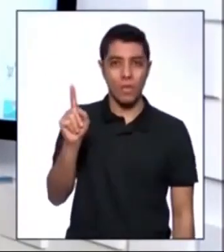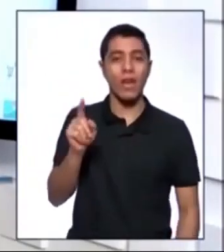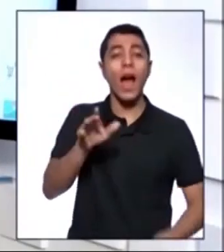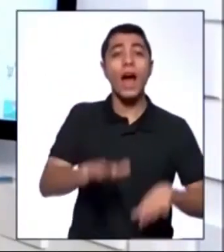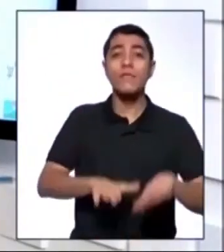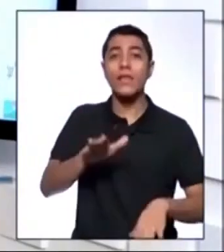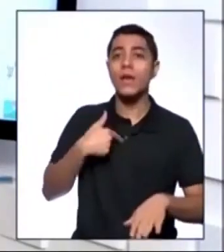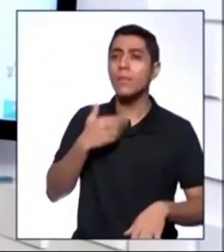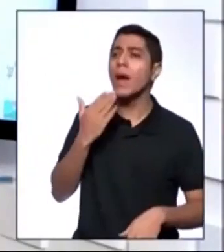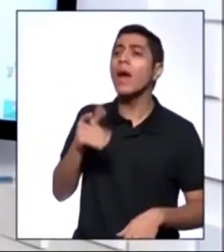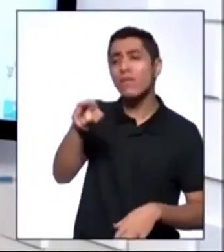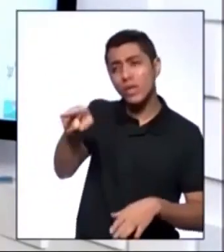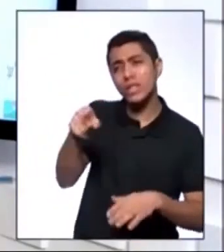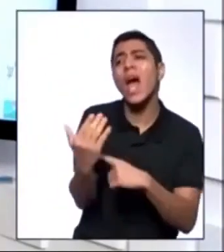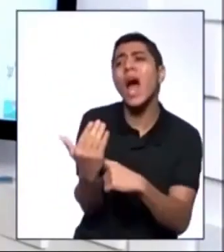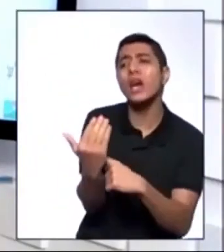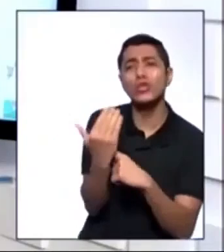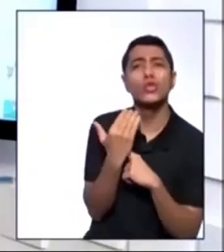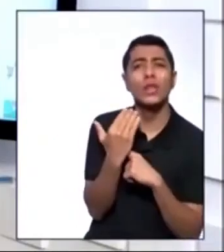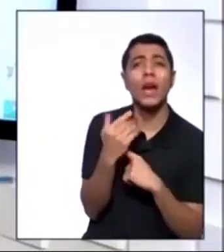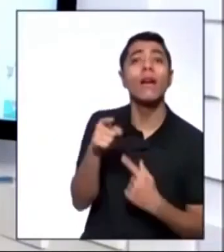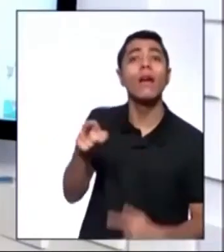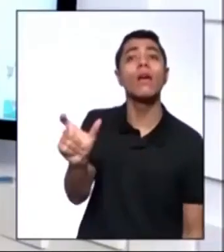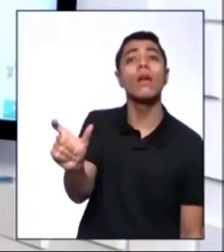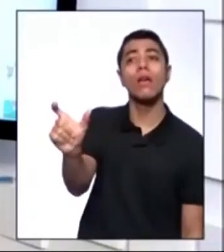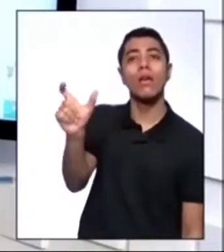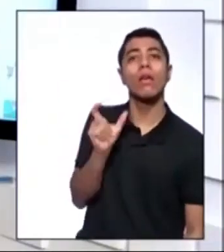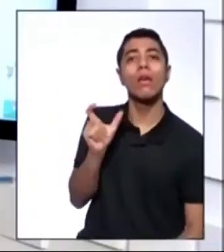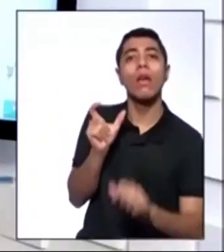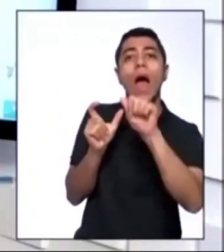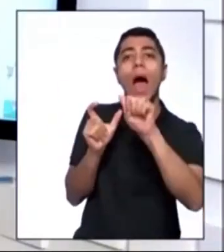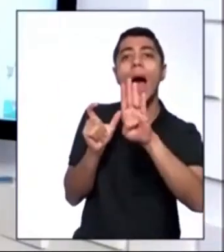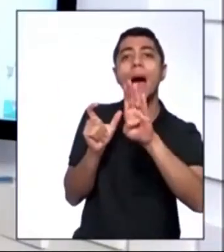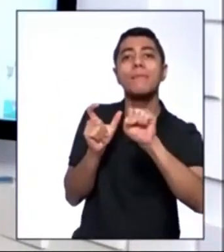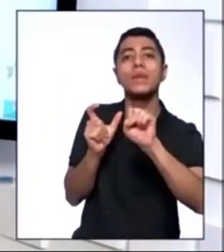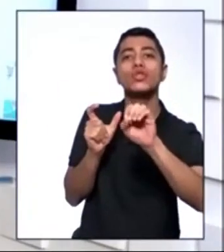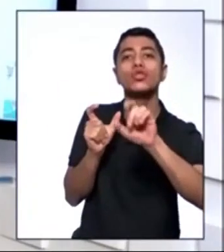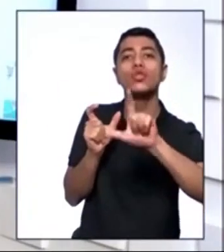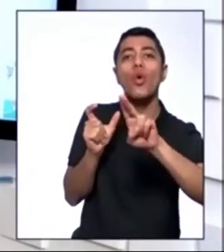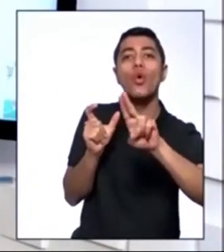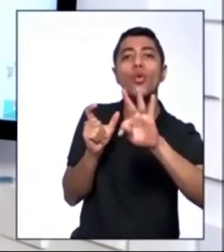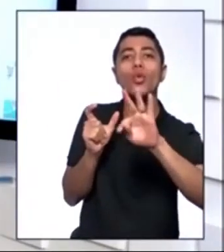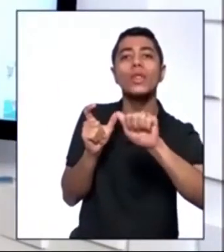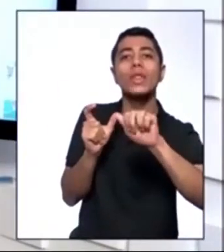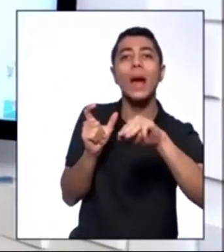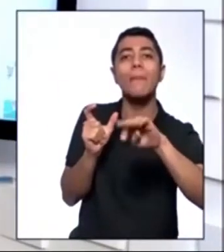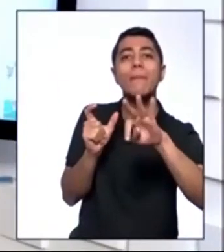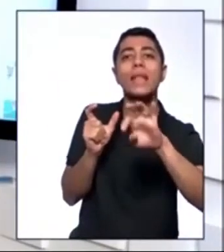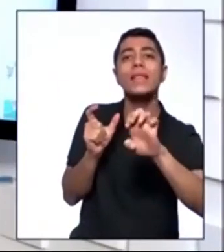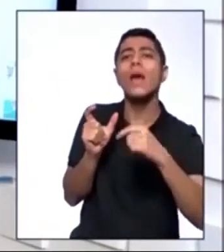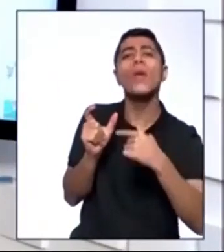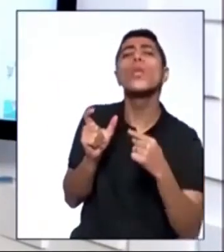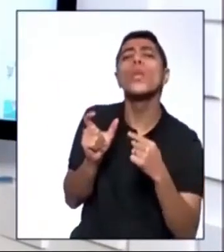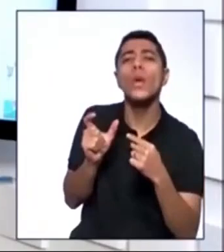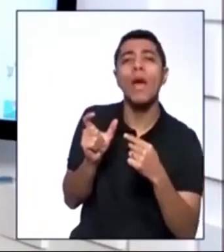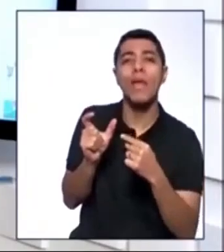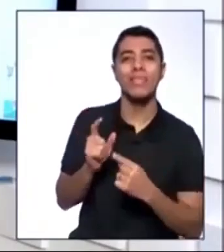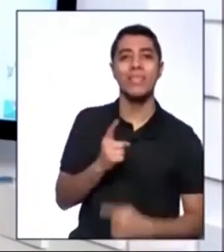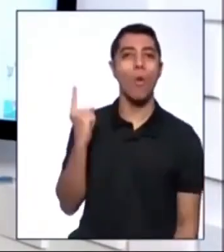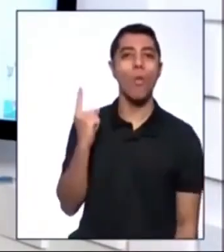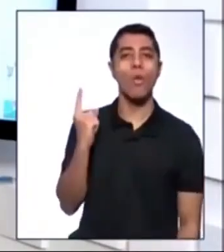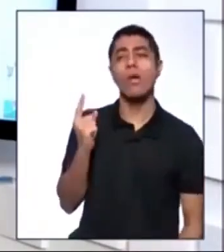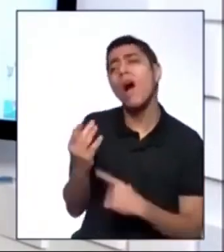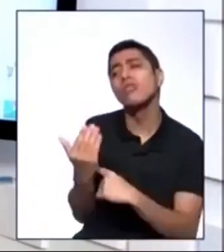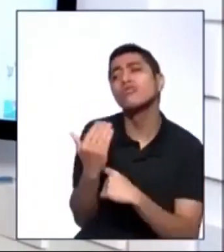a pessoa falava, absolutamente. E o que ela estava querendo dizer? Não. É um advérbio de negação. Quem